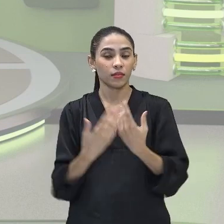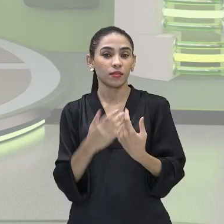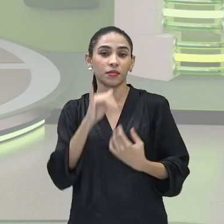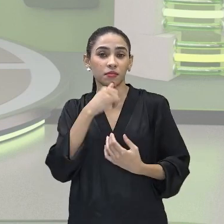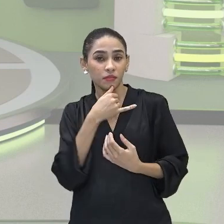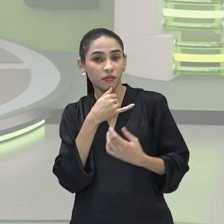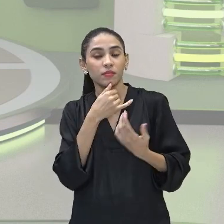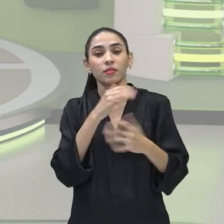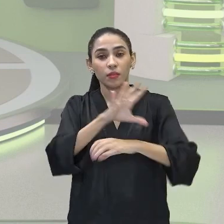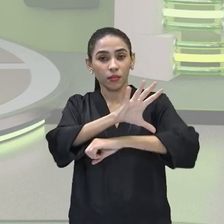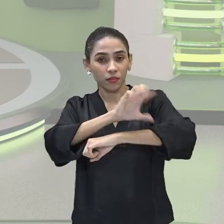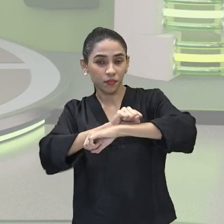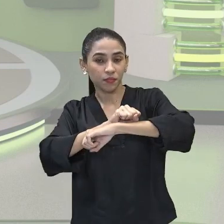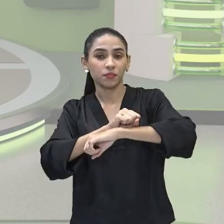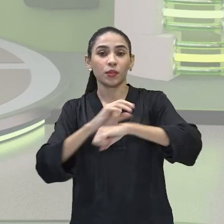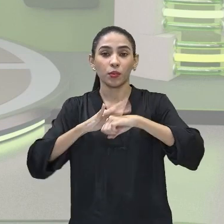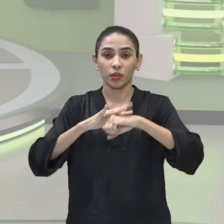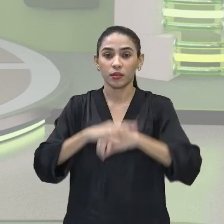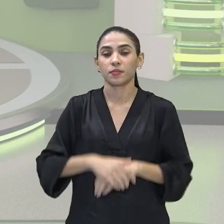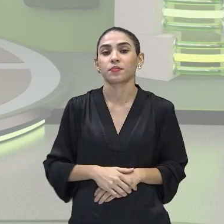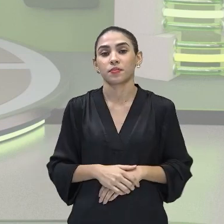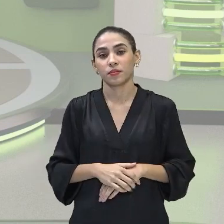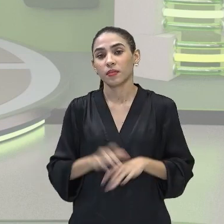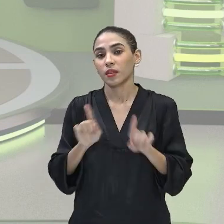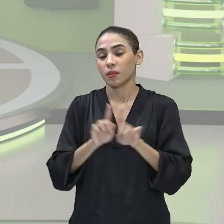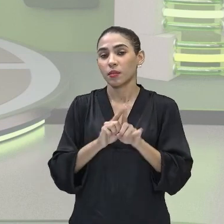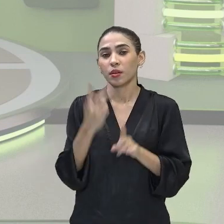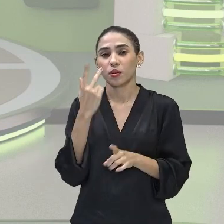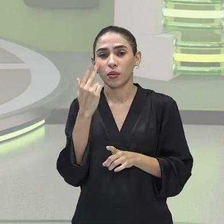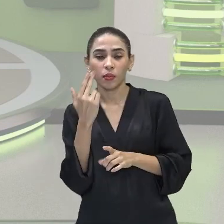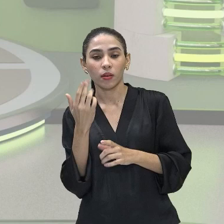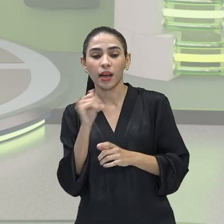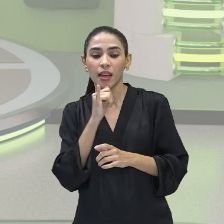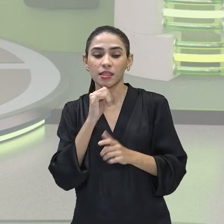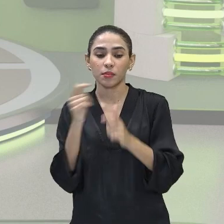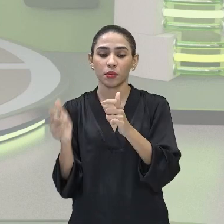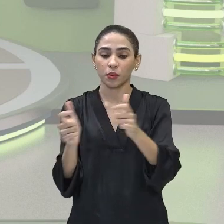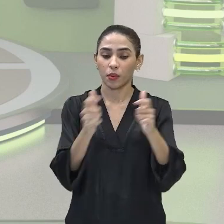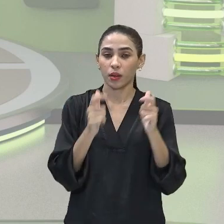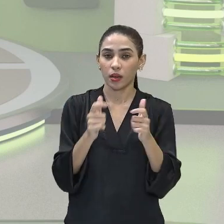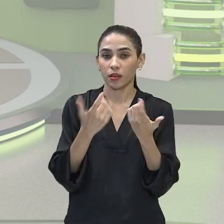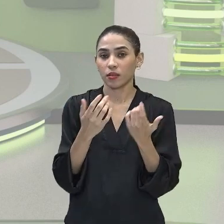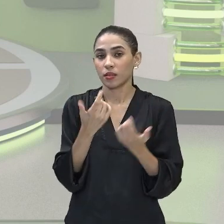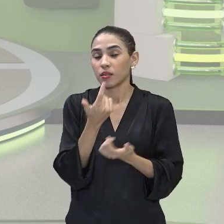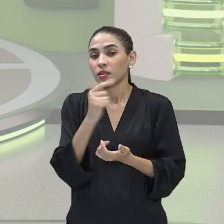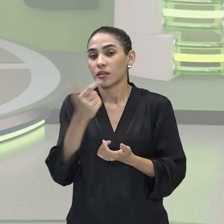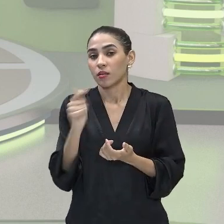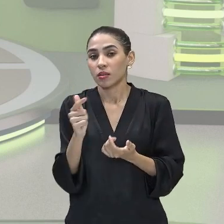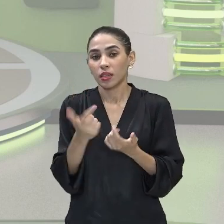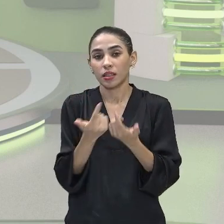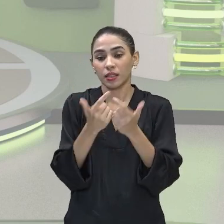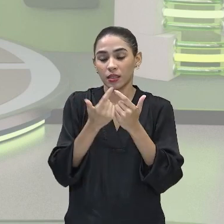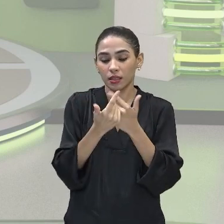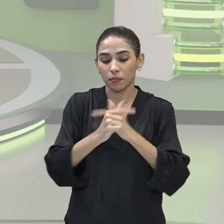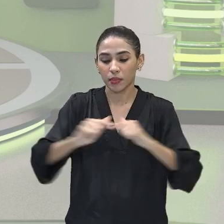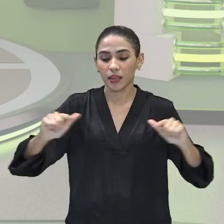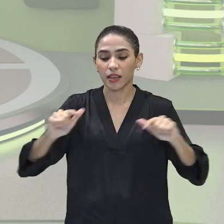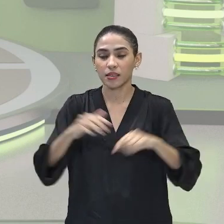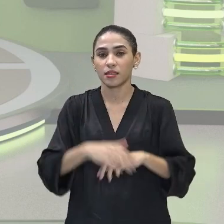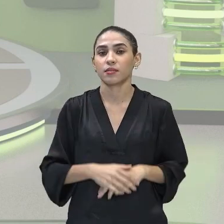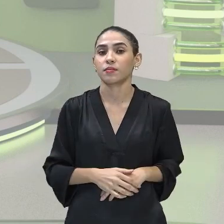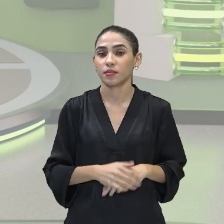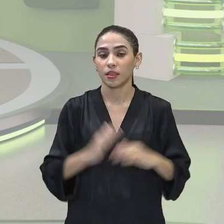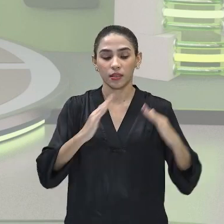pessoa se contamina dessa forma. Ela é mais comum de ocorrer em locais onde não existe, né, o saneamento básico, onde